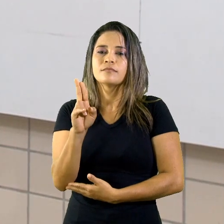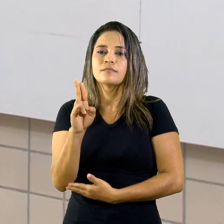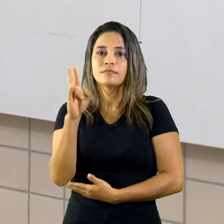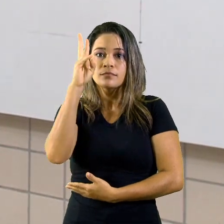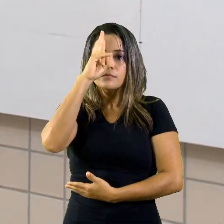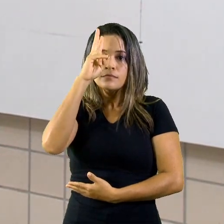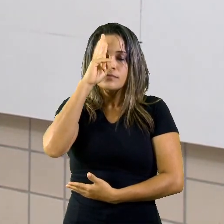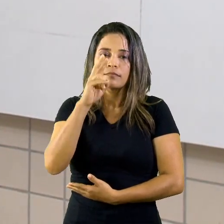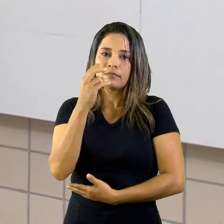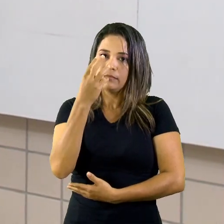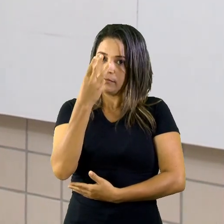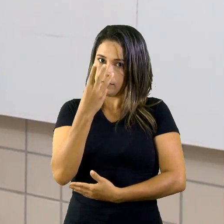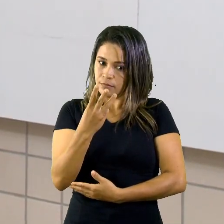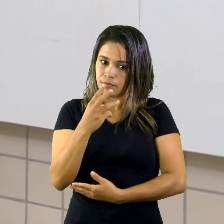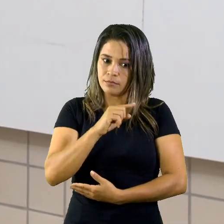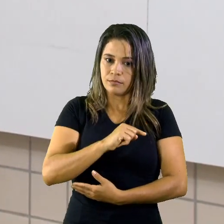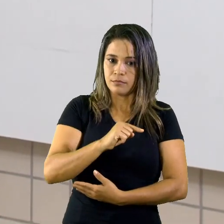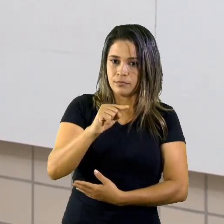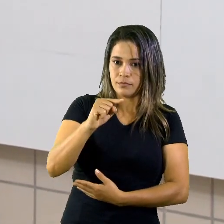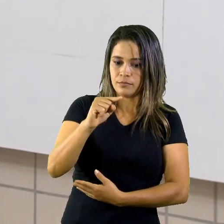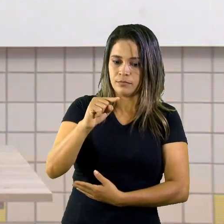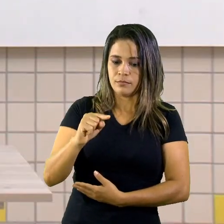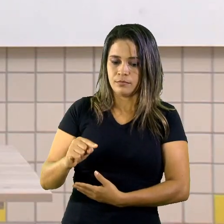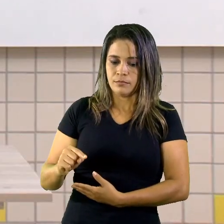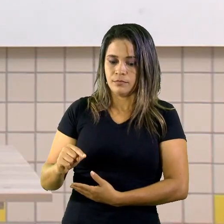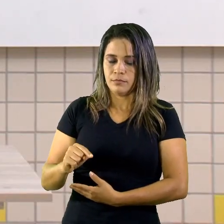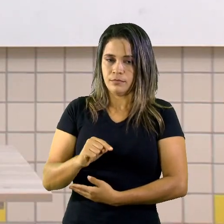lembra? Três lados,